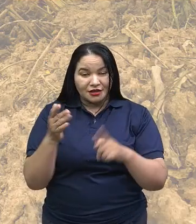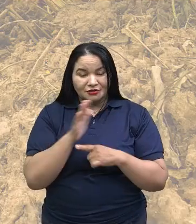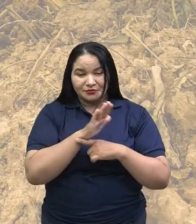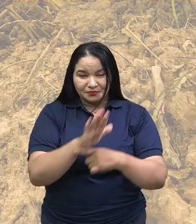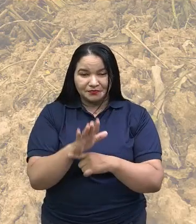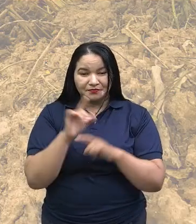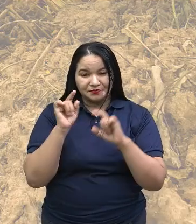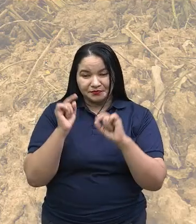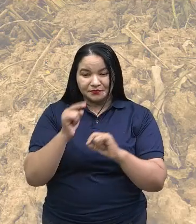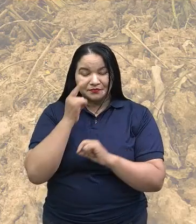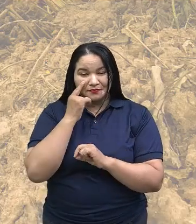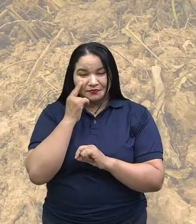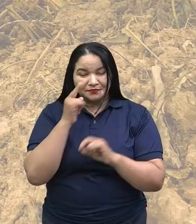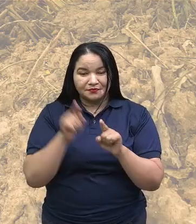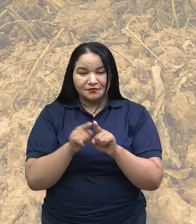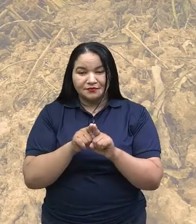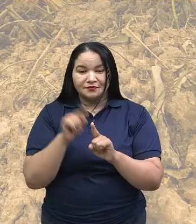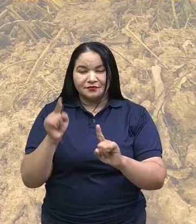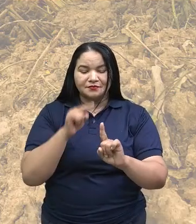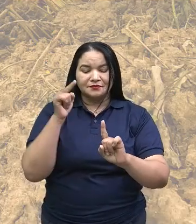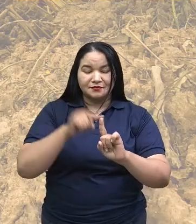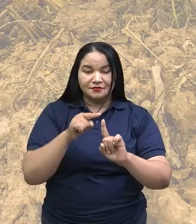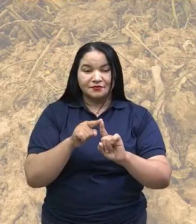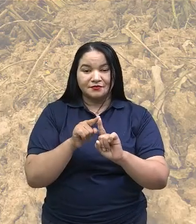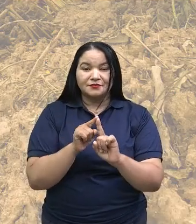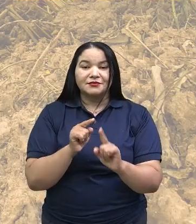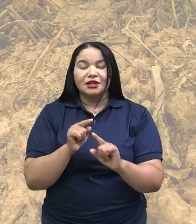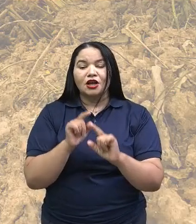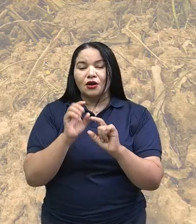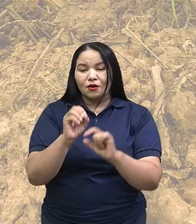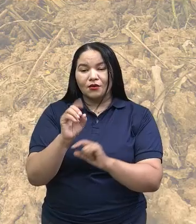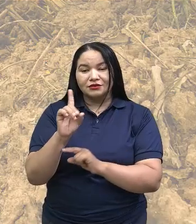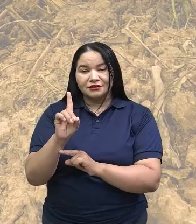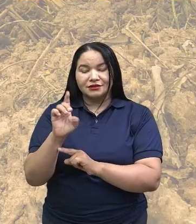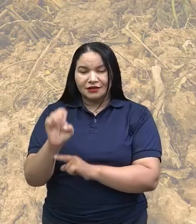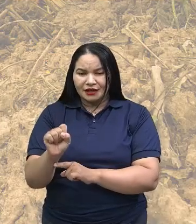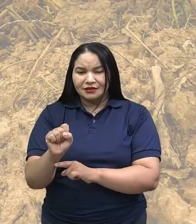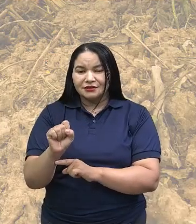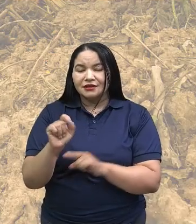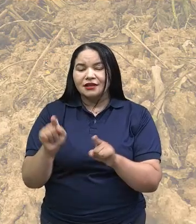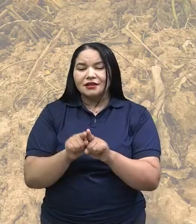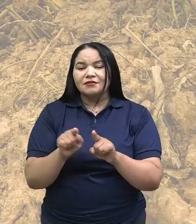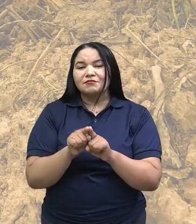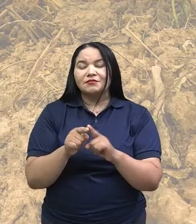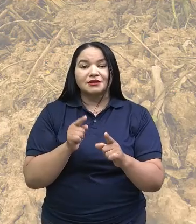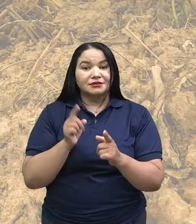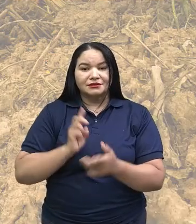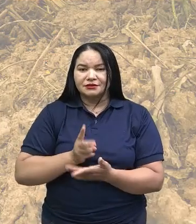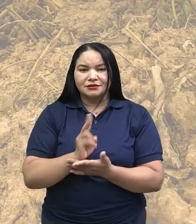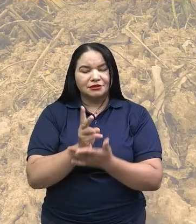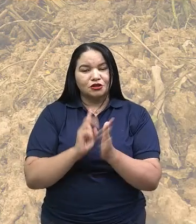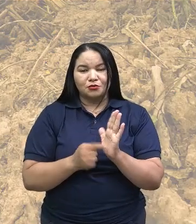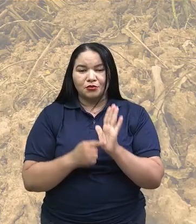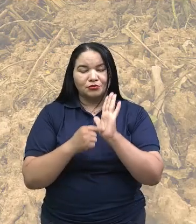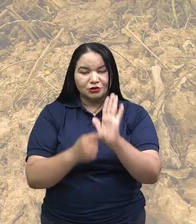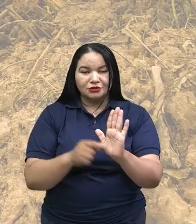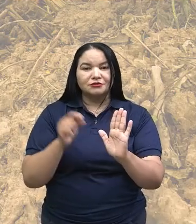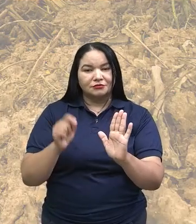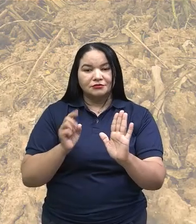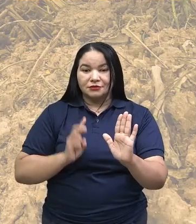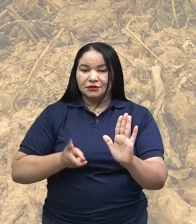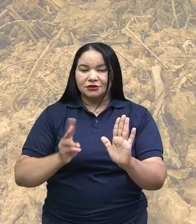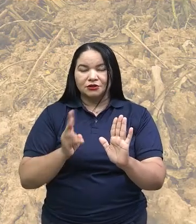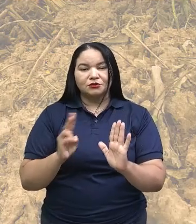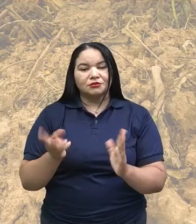os Objetivos do Desenvolvimento Sustentável, que são ODS, né, Yara? Isso mesmo, né? E a gente sempre vem trazendo aqui as ODS que